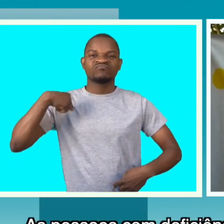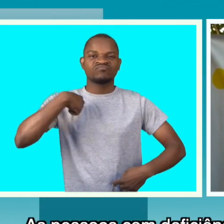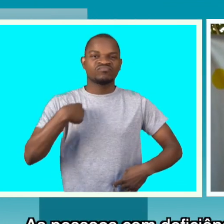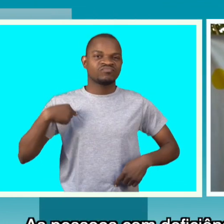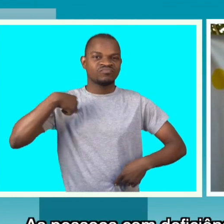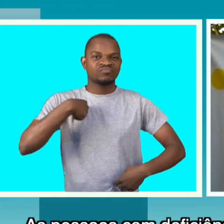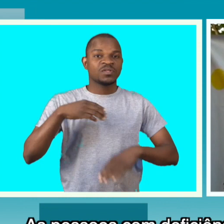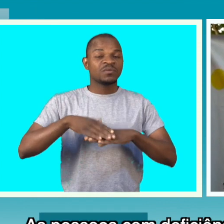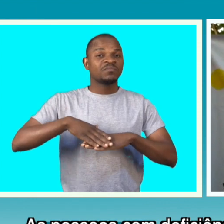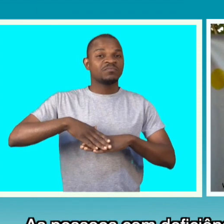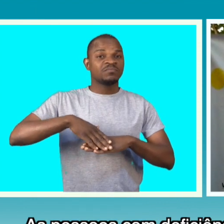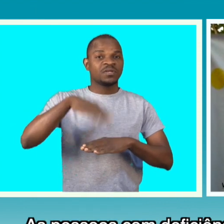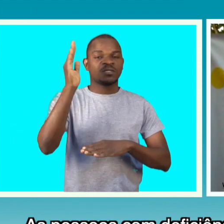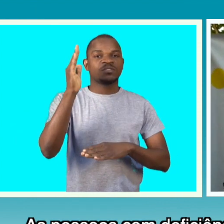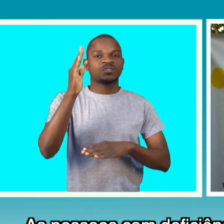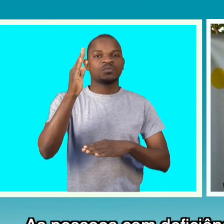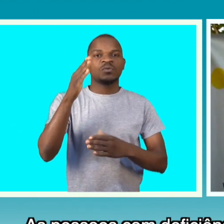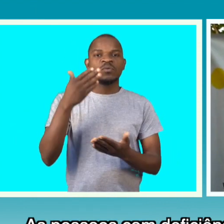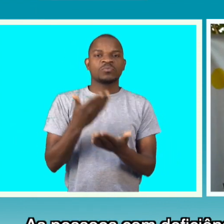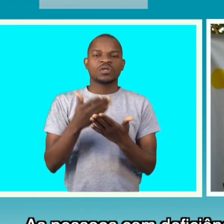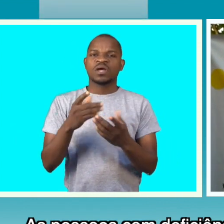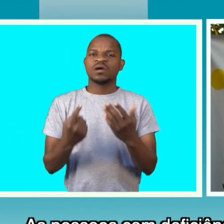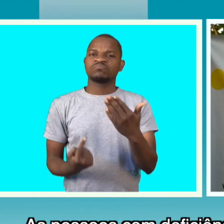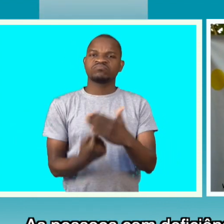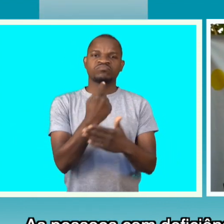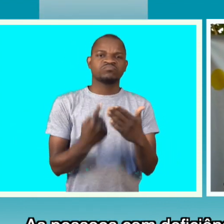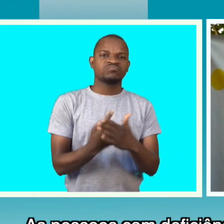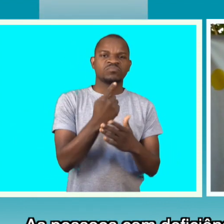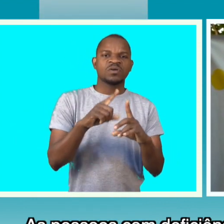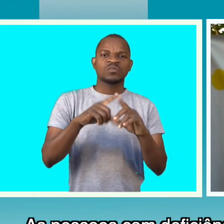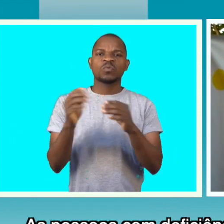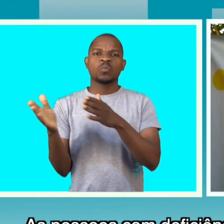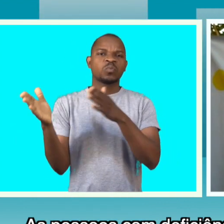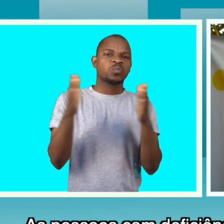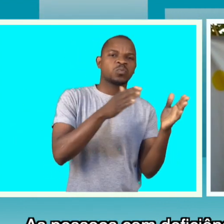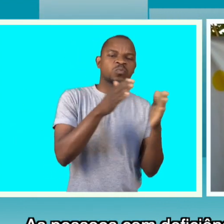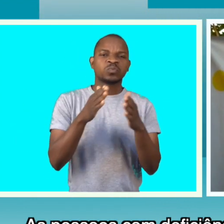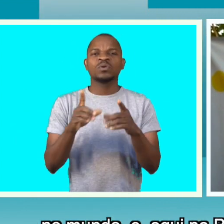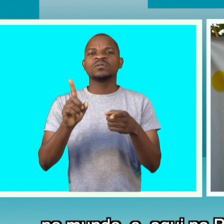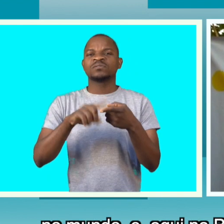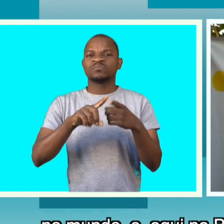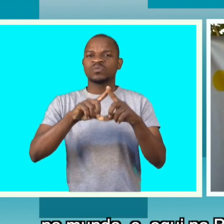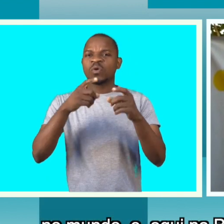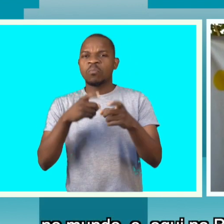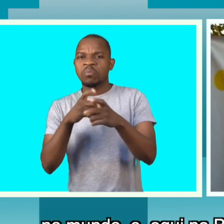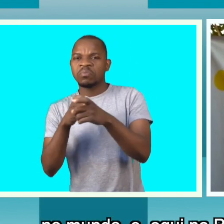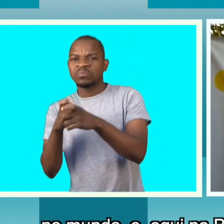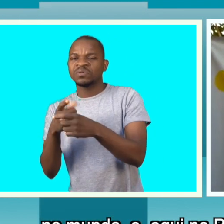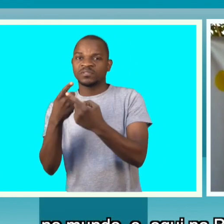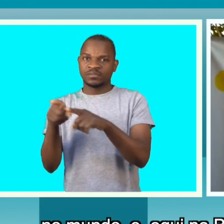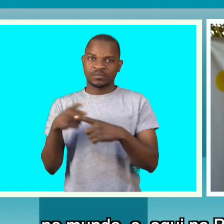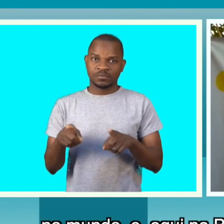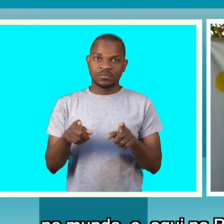muito mais impactado pelas catástrofes naturais, pelas crises também, pelos conflitos armados também em todo o mundo.